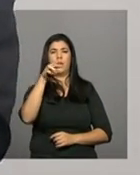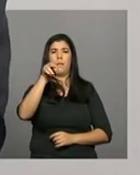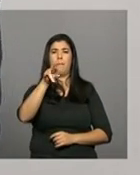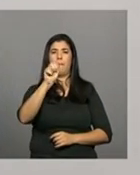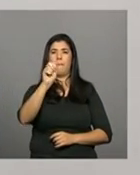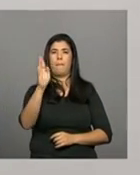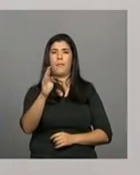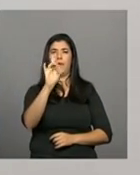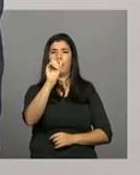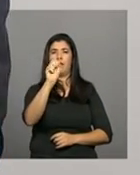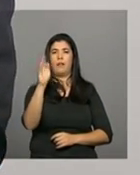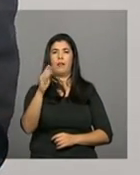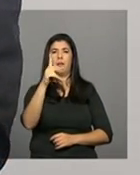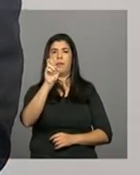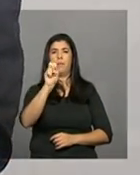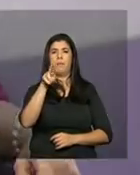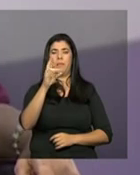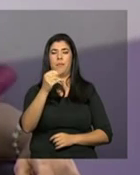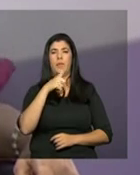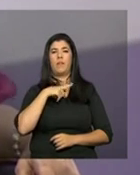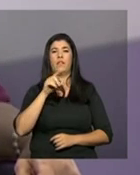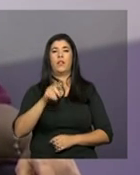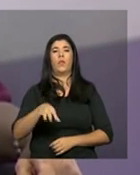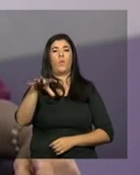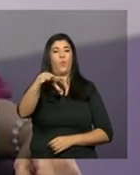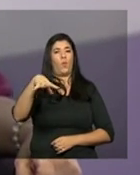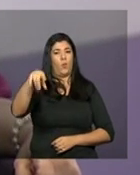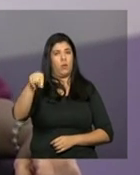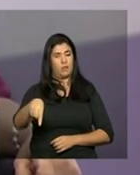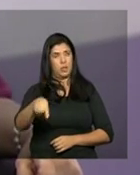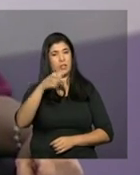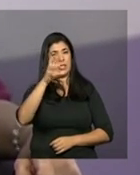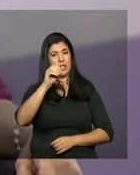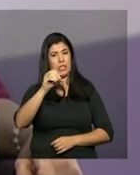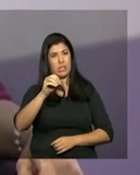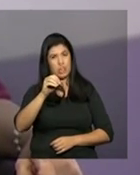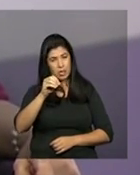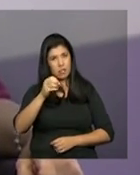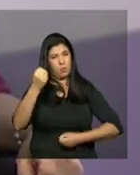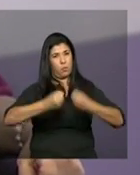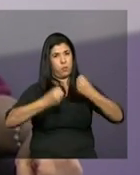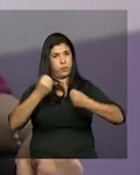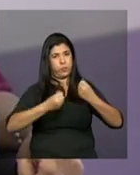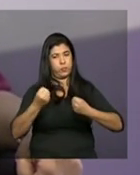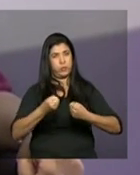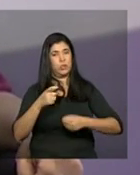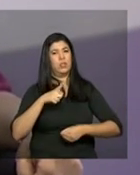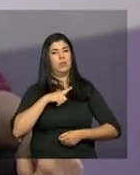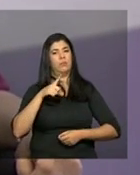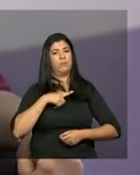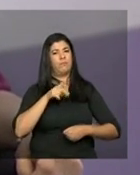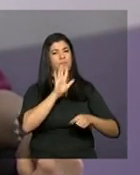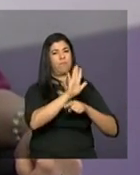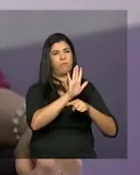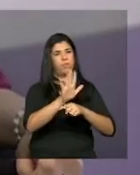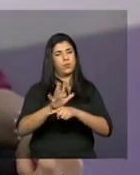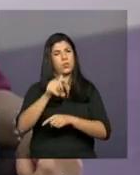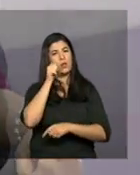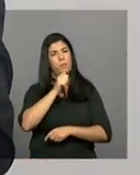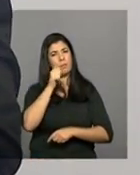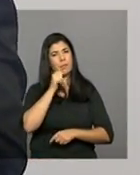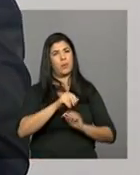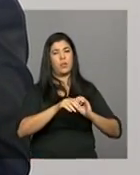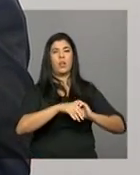Uma unidade com 30 guardas municipais, com viatura 0 quilômetro, para operar em favor das nossas mulheres com medidas